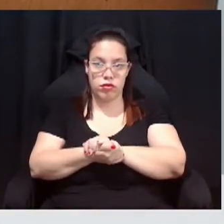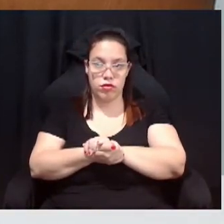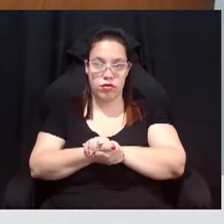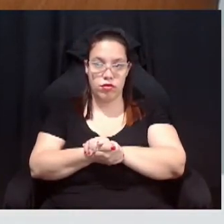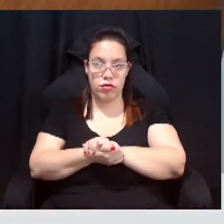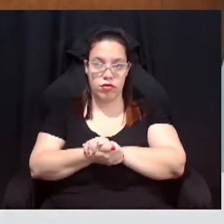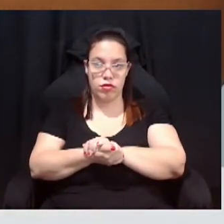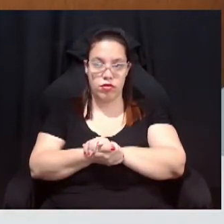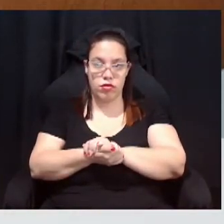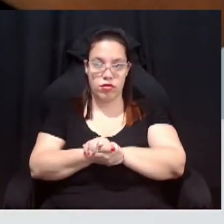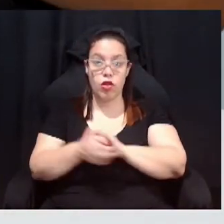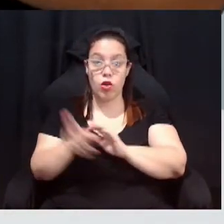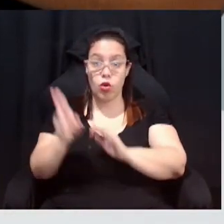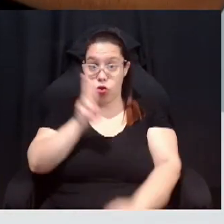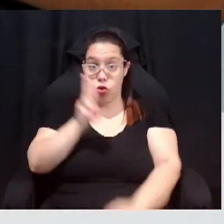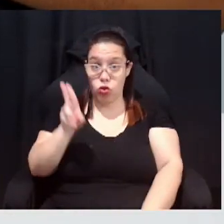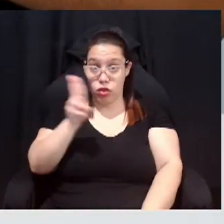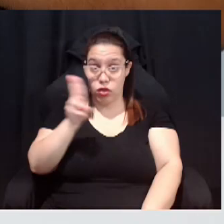usar